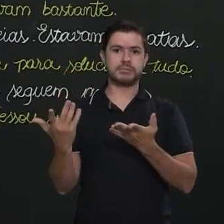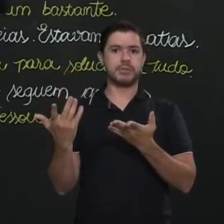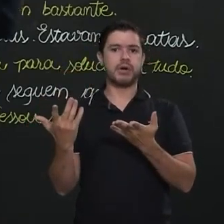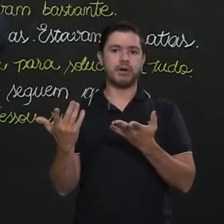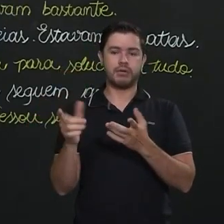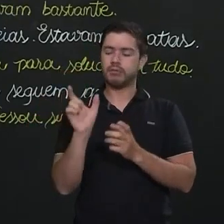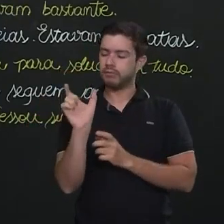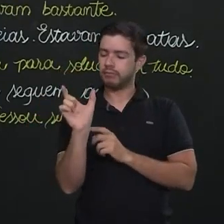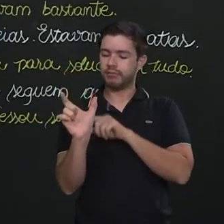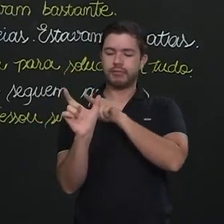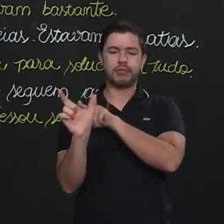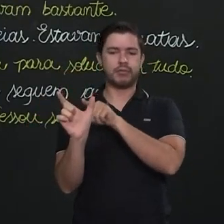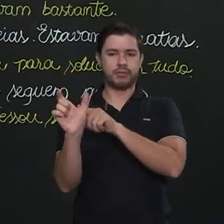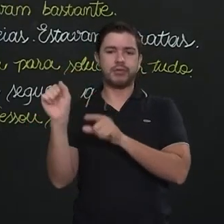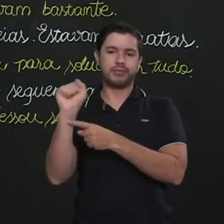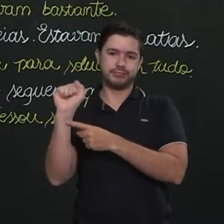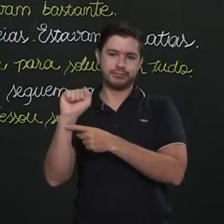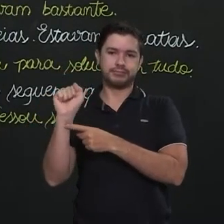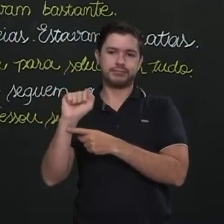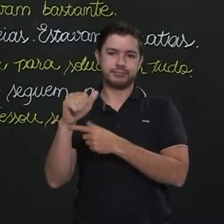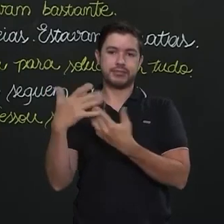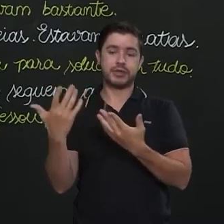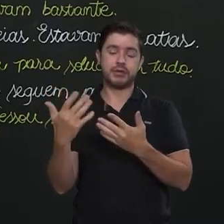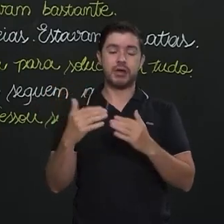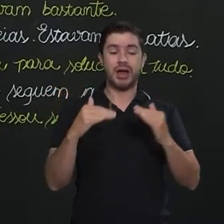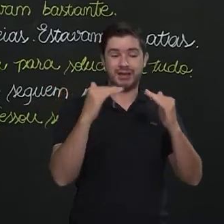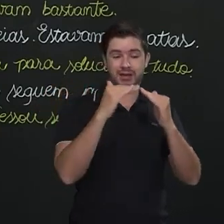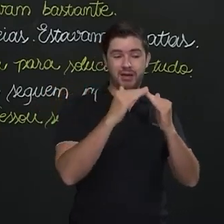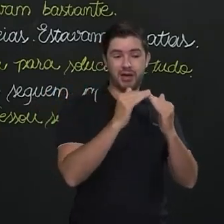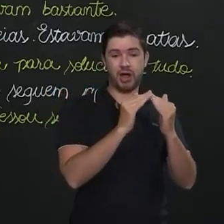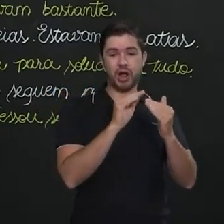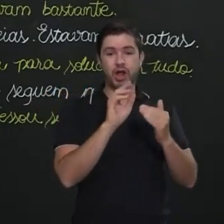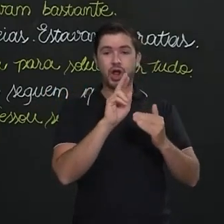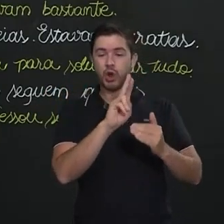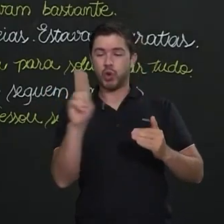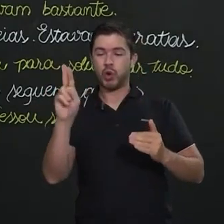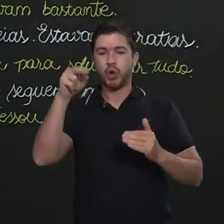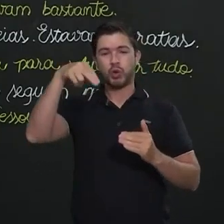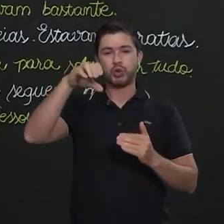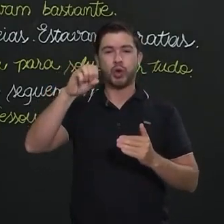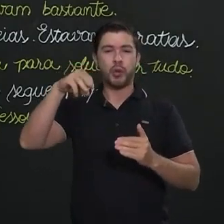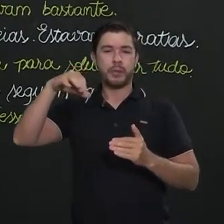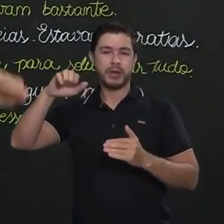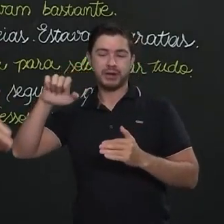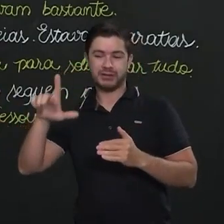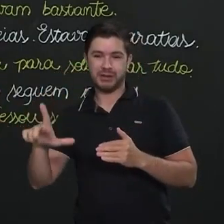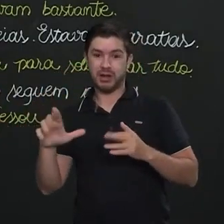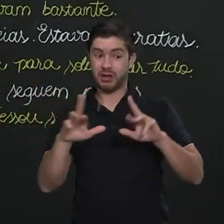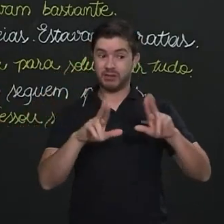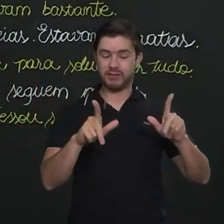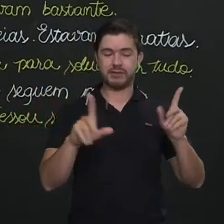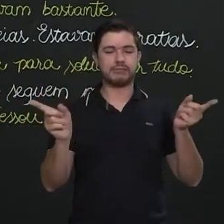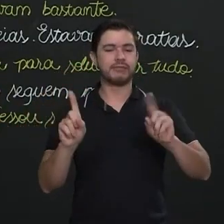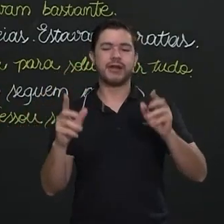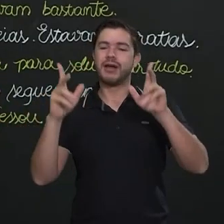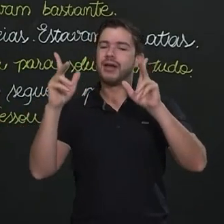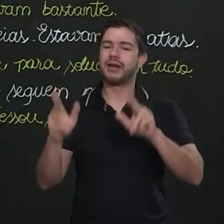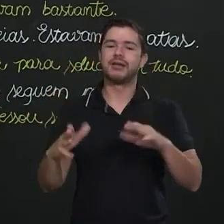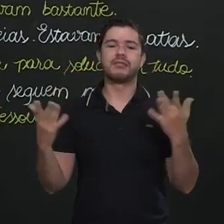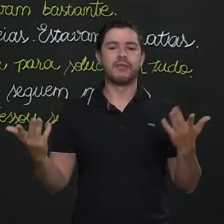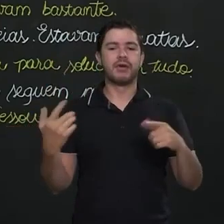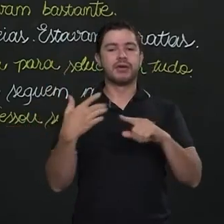núcleo, muitas vezes, dessas relações. E na concordância nominal não vai ser diferente. Se você tem um substantivo no singular, os